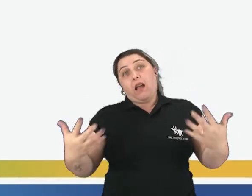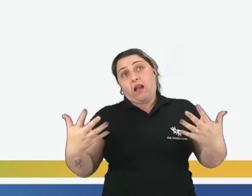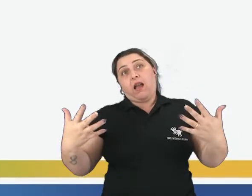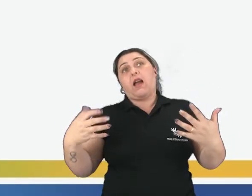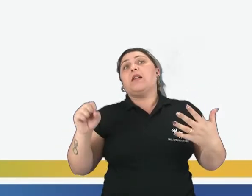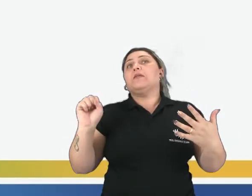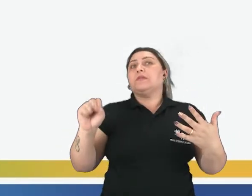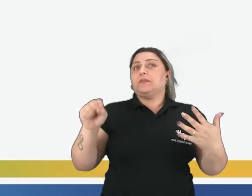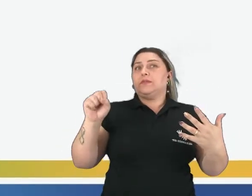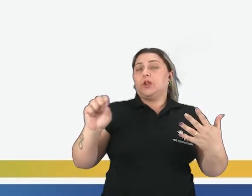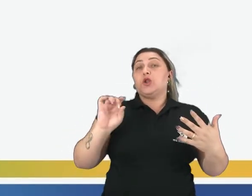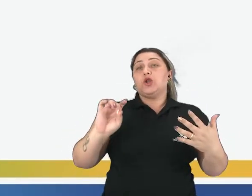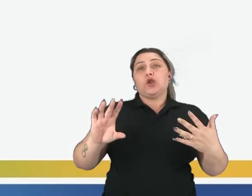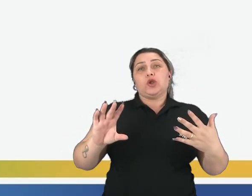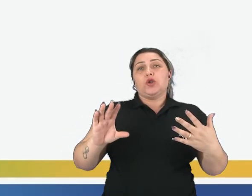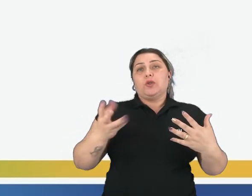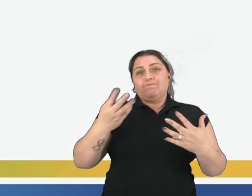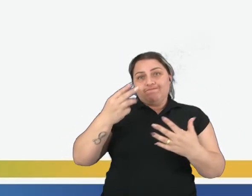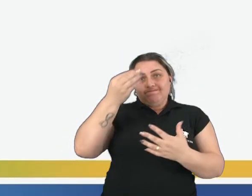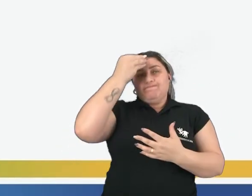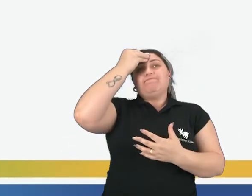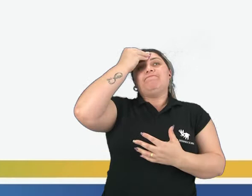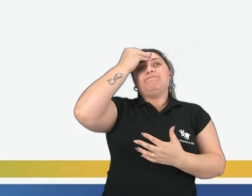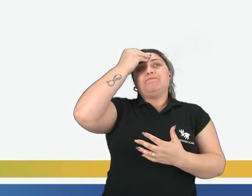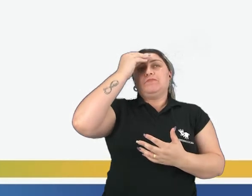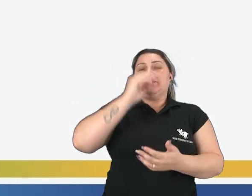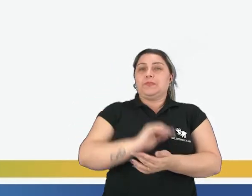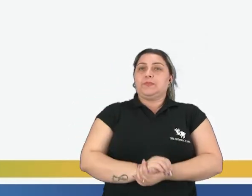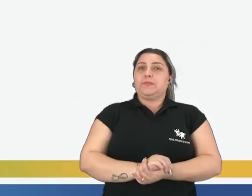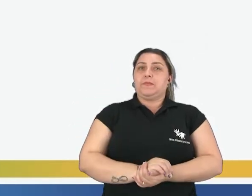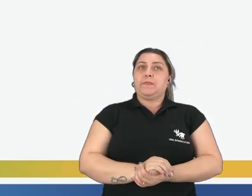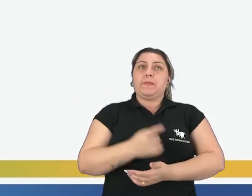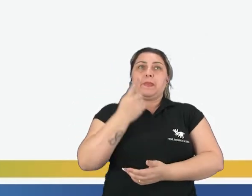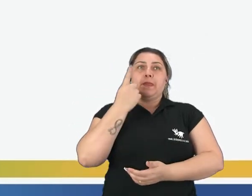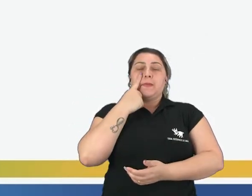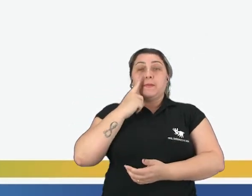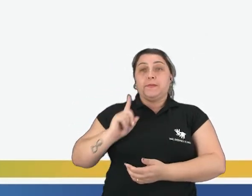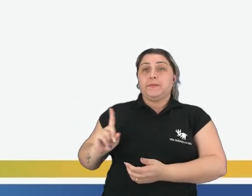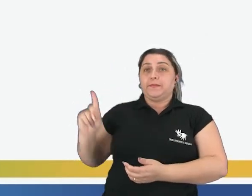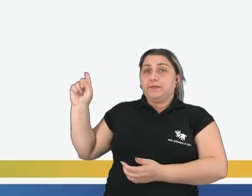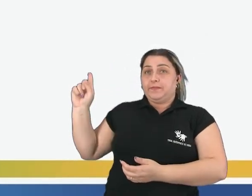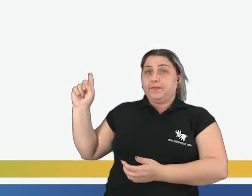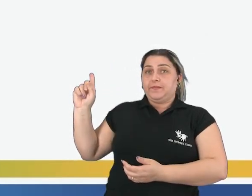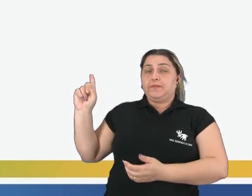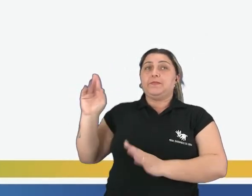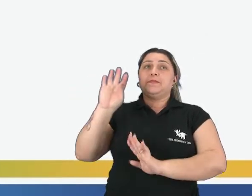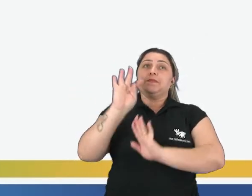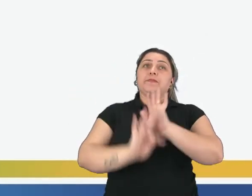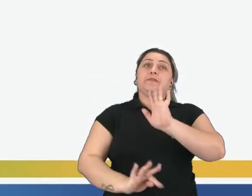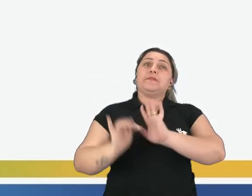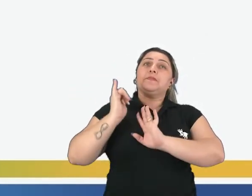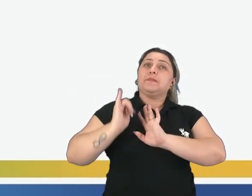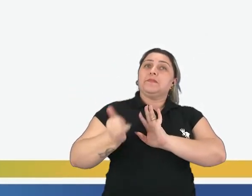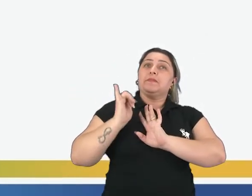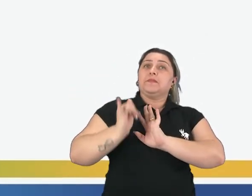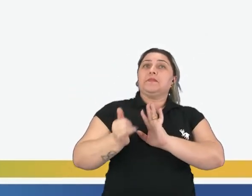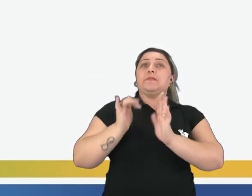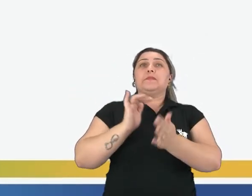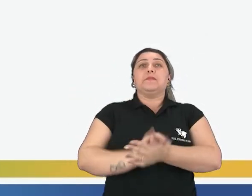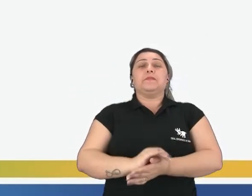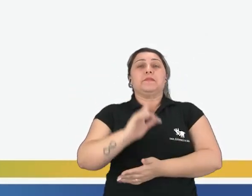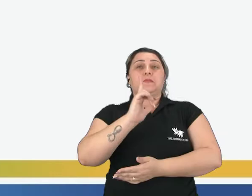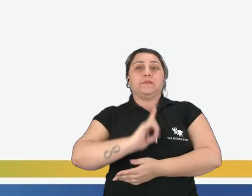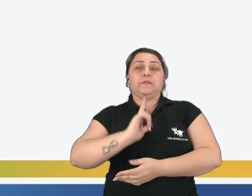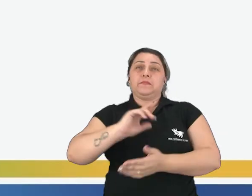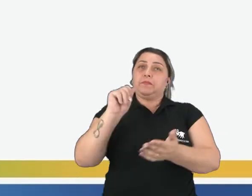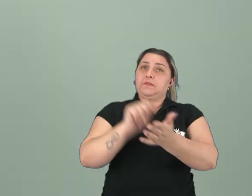esses sim, ficaram só em minhas memórias. Olhem só, gente, esse texto ele trata dos gêneros memórias literárias,